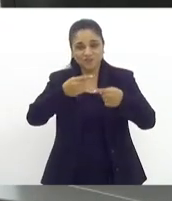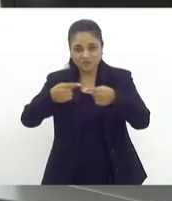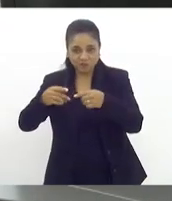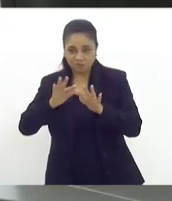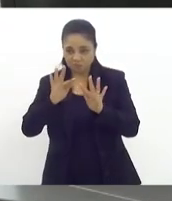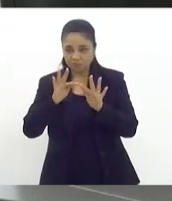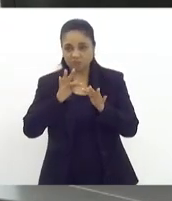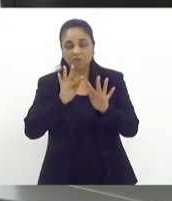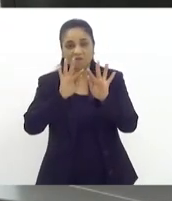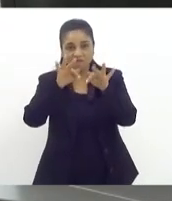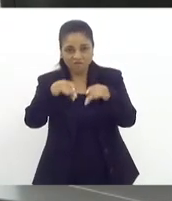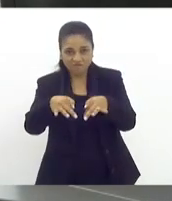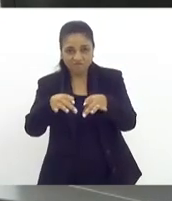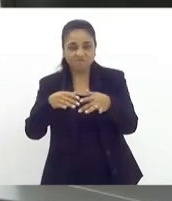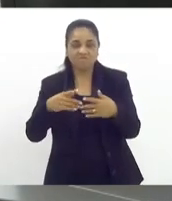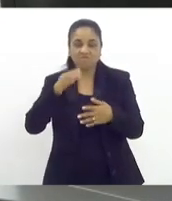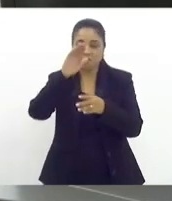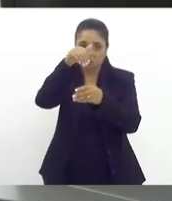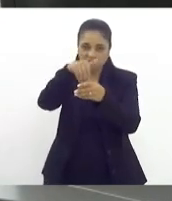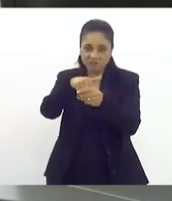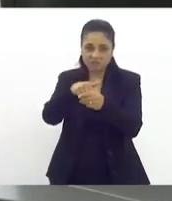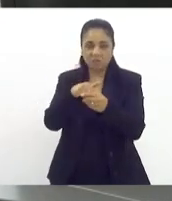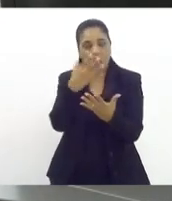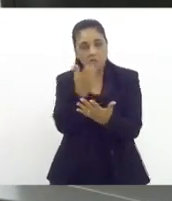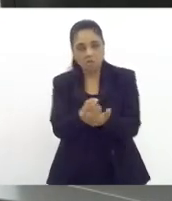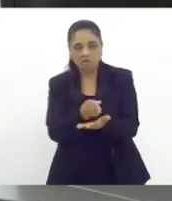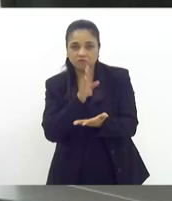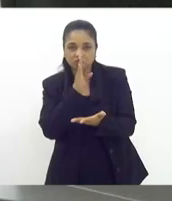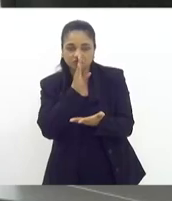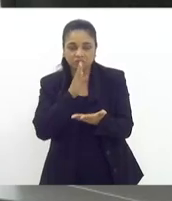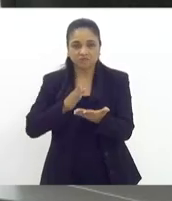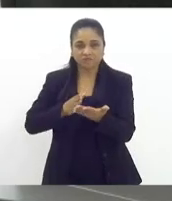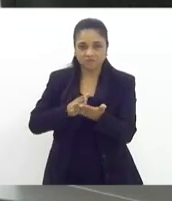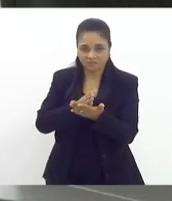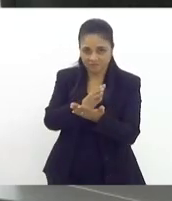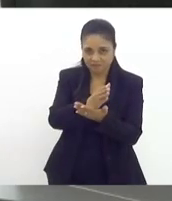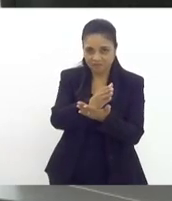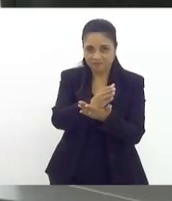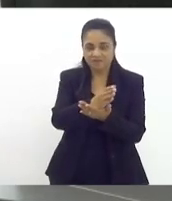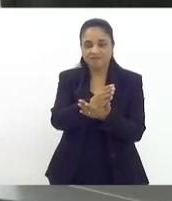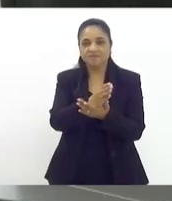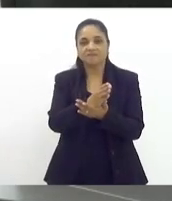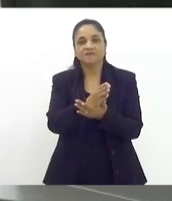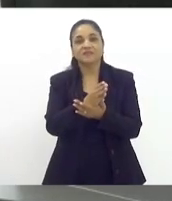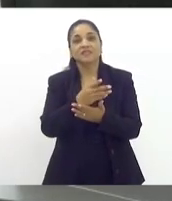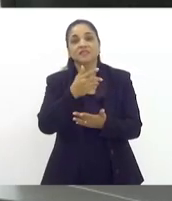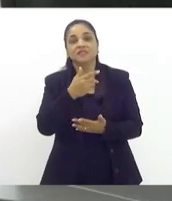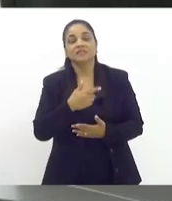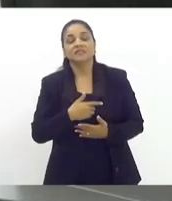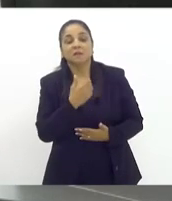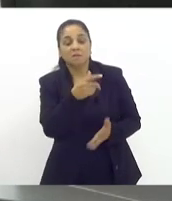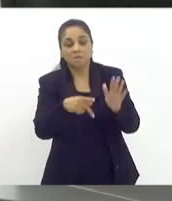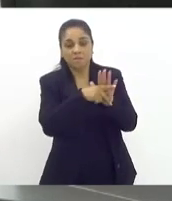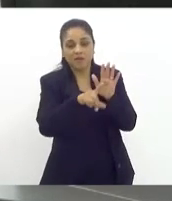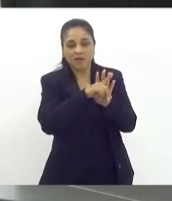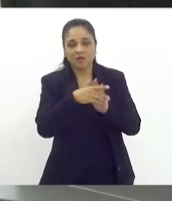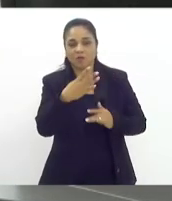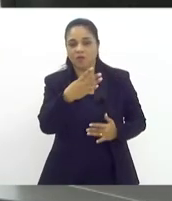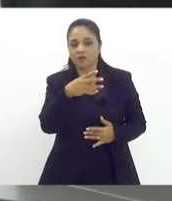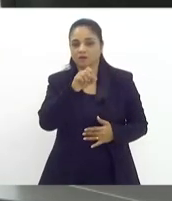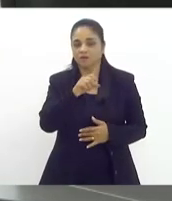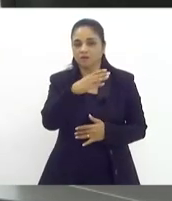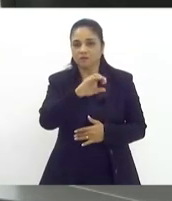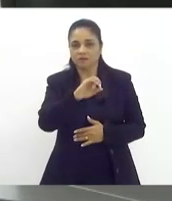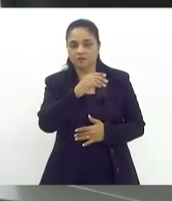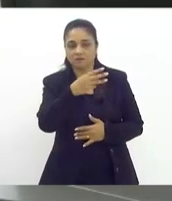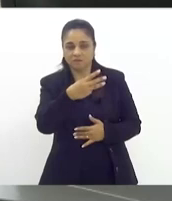havendo quem queira discutir, em votação, os senhores que aprovam, permaneçam como estão, aprovado. 35 da pauta, PL 4803 de